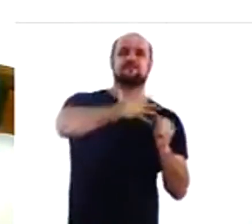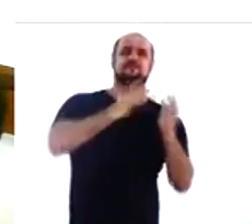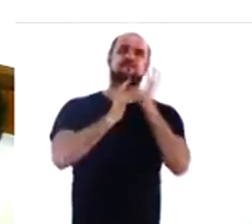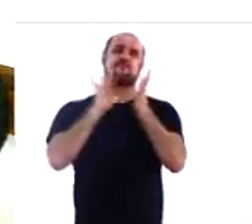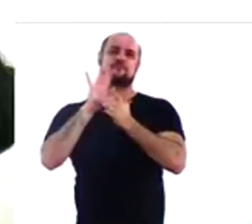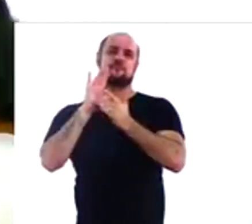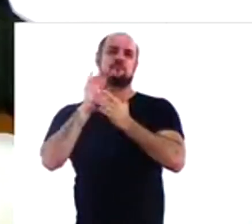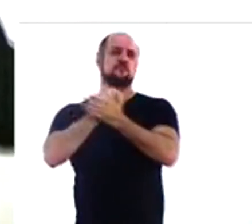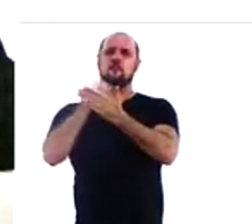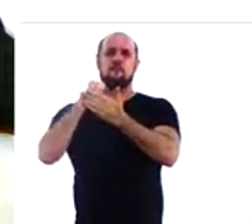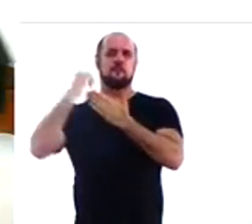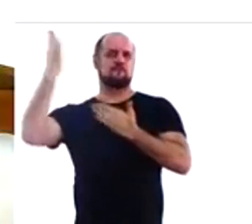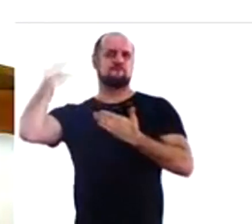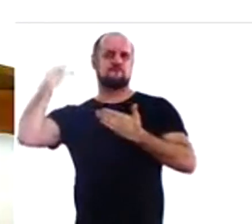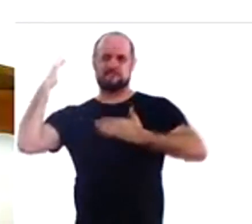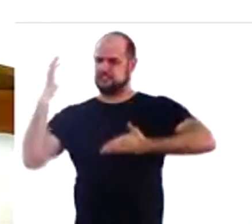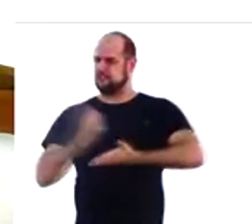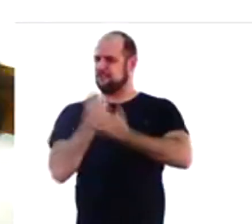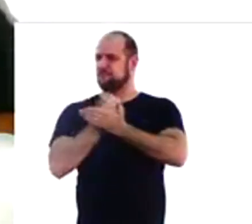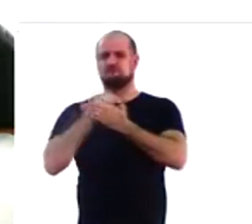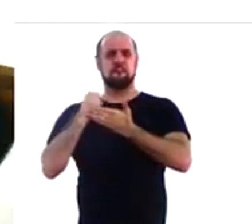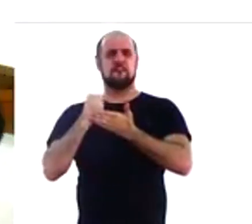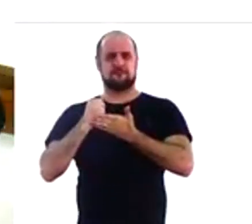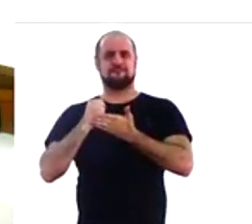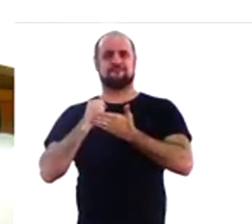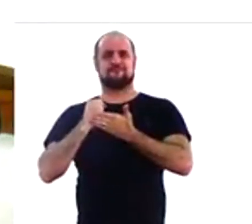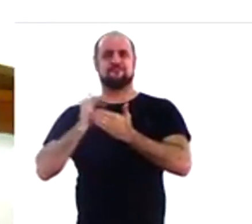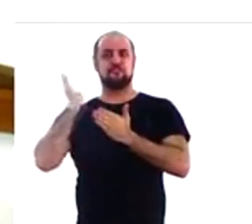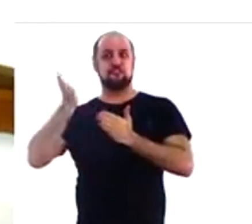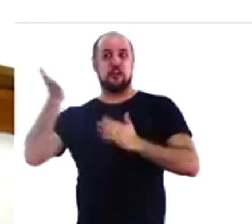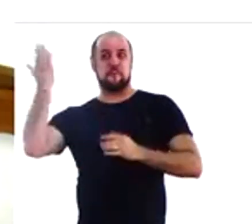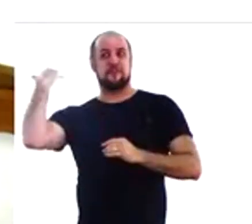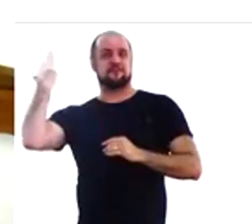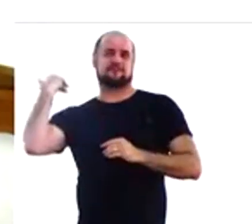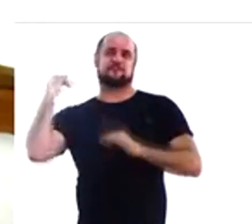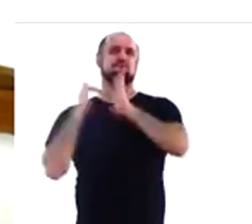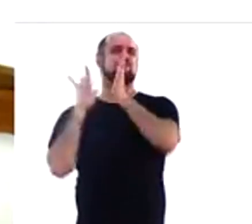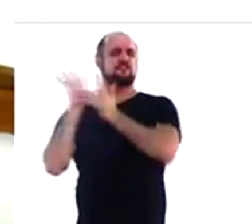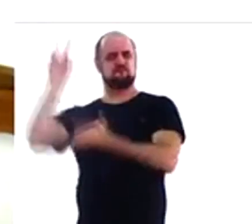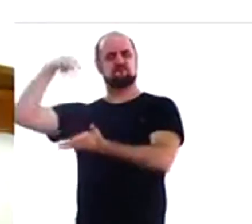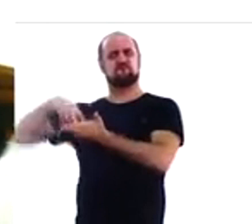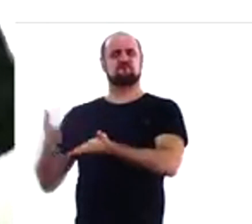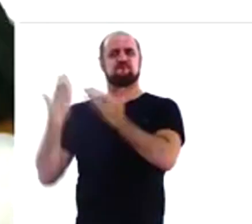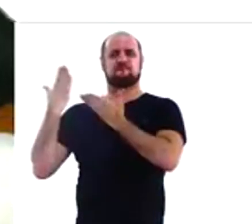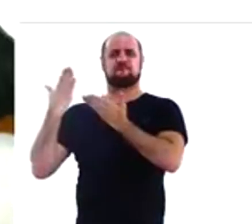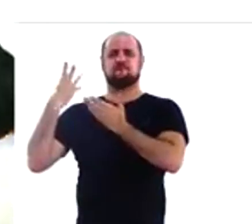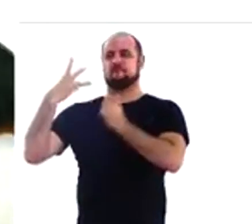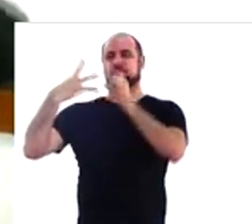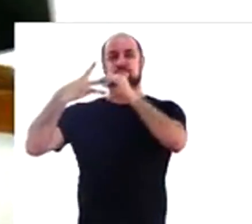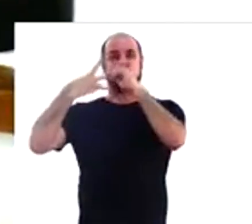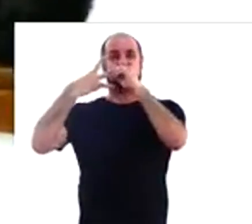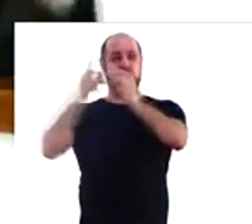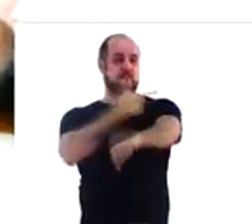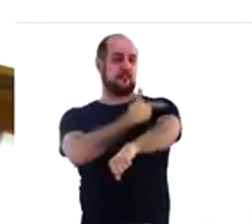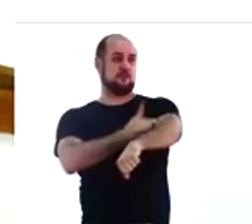já aconteceu, a salvação em Cristo, que já aconteceu por Cristo. Meu segundo ponto é a